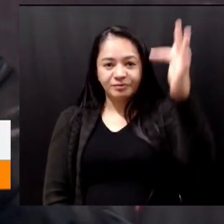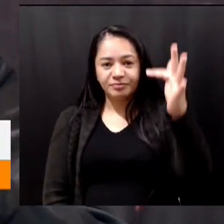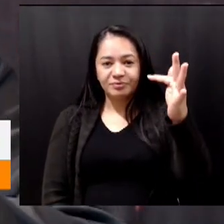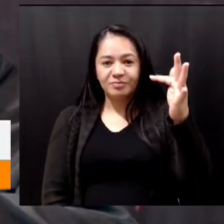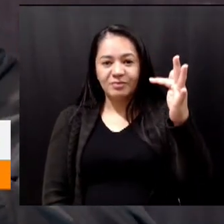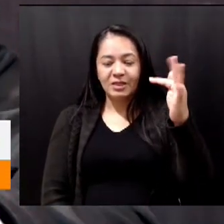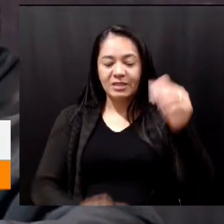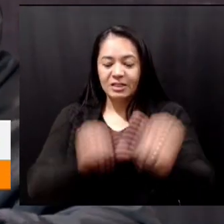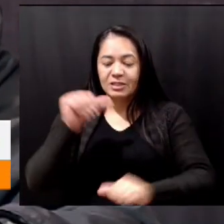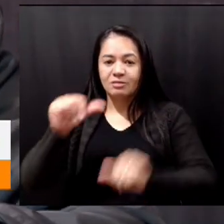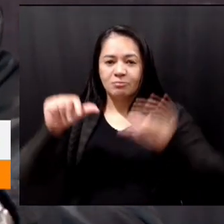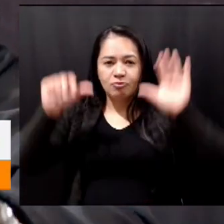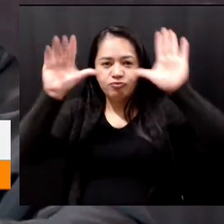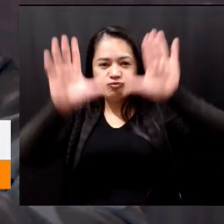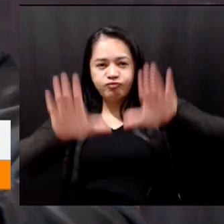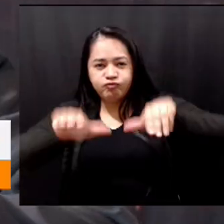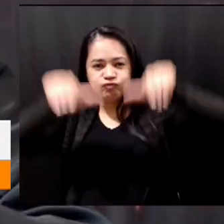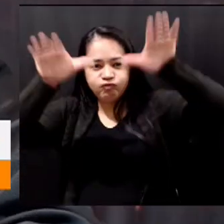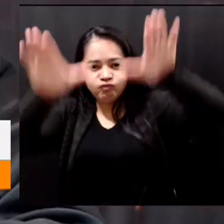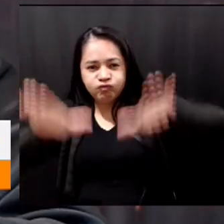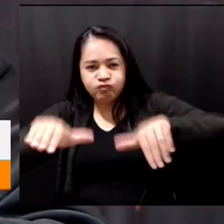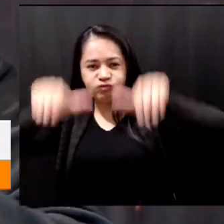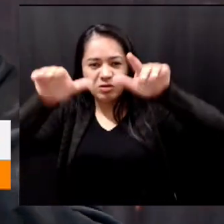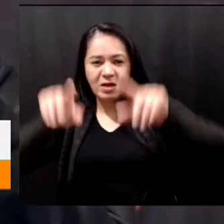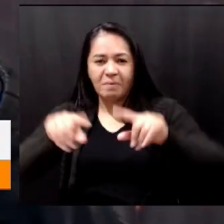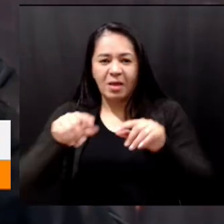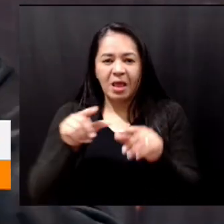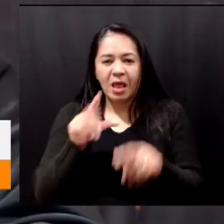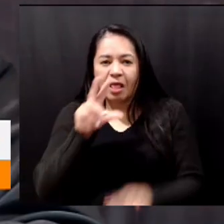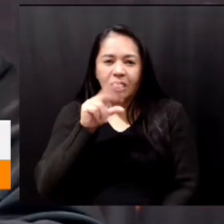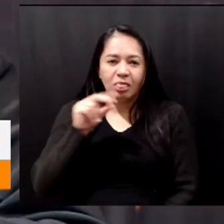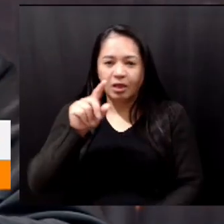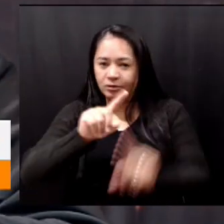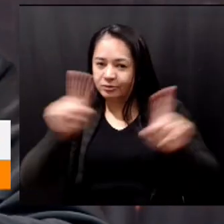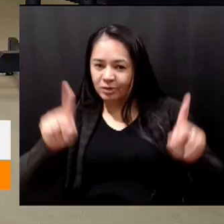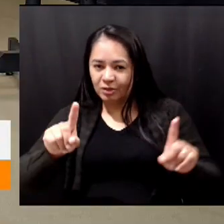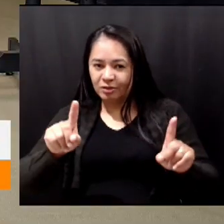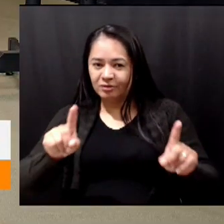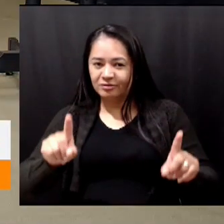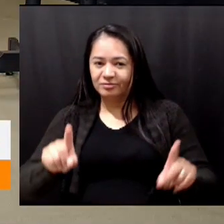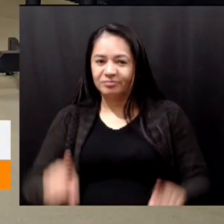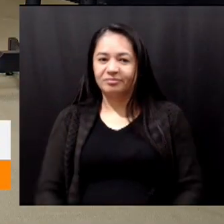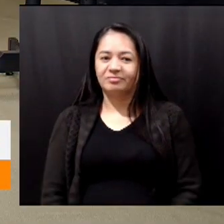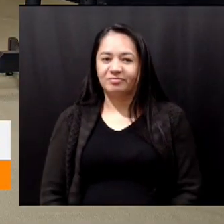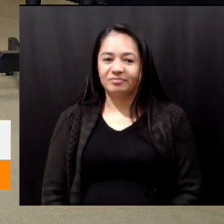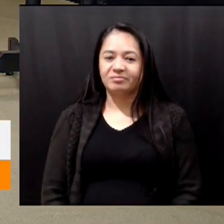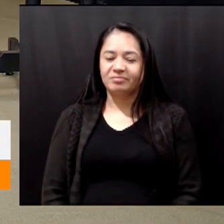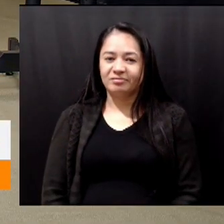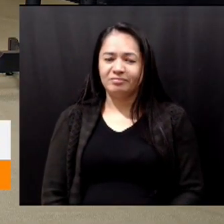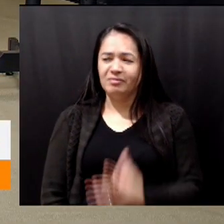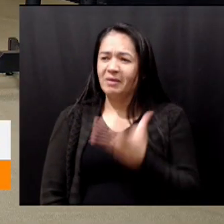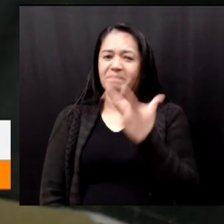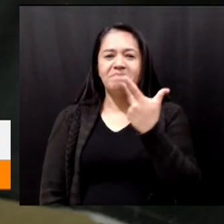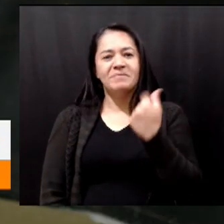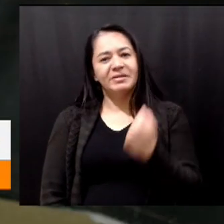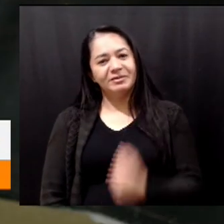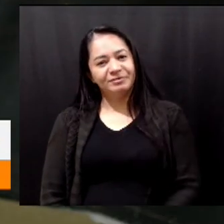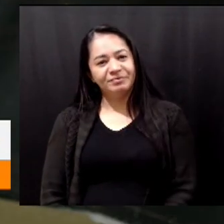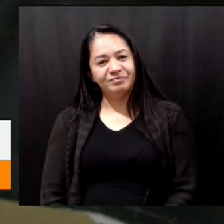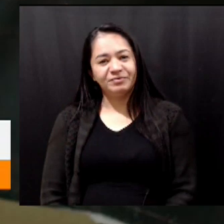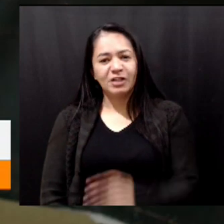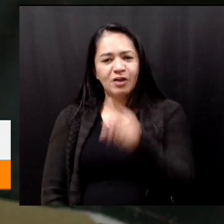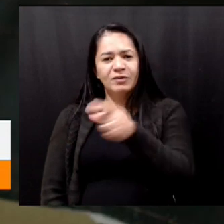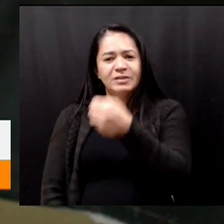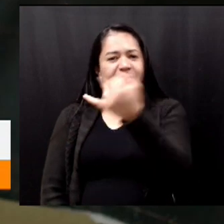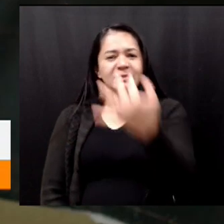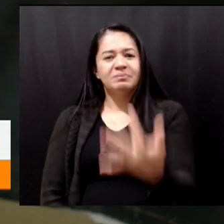caras que serão patinhos ali na lagoa, aquela coisa toda. Nossa, vai lá no Taquaral e tal. Isso é maravilhoso, né? Você falando assim, passa um filme na